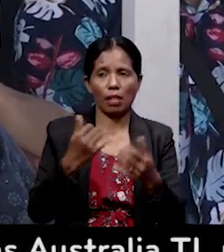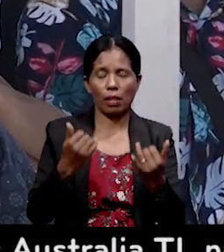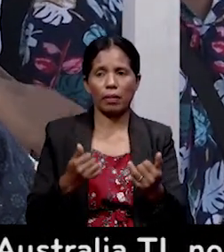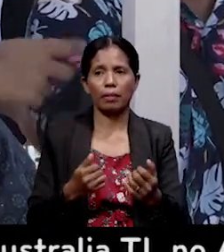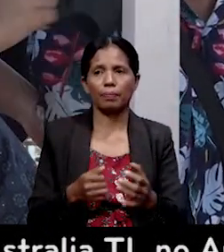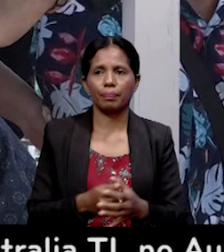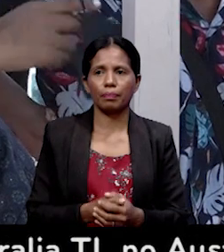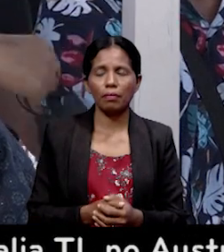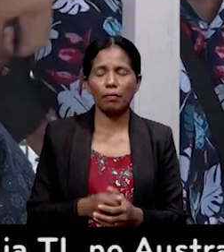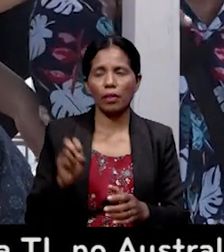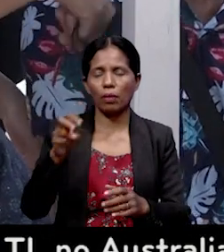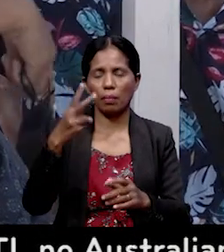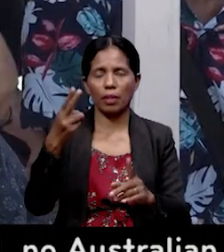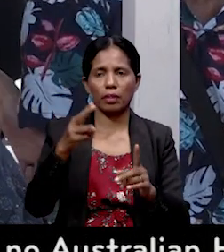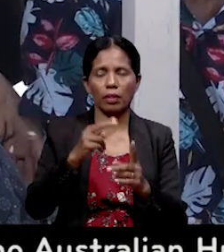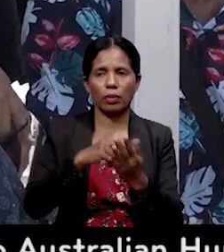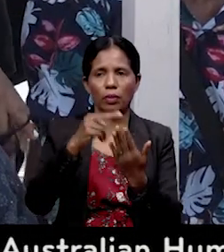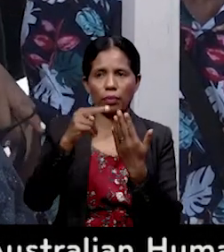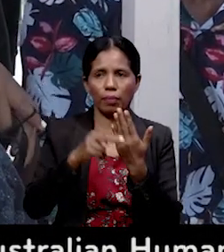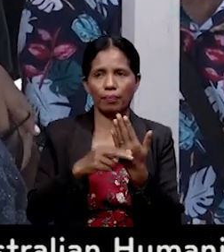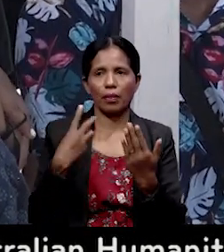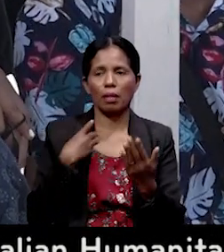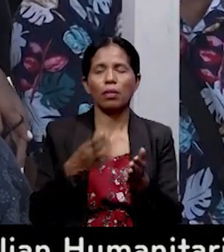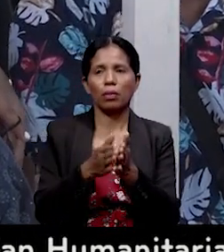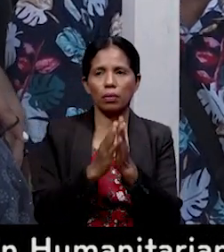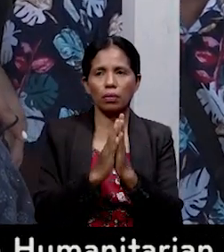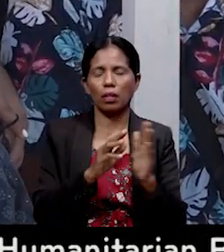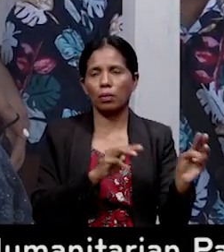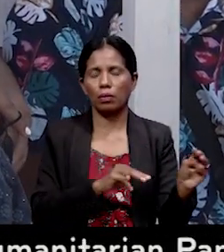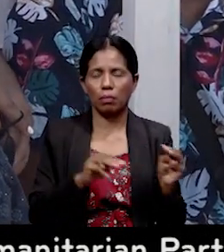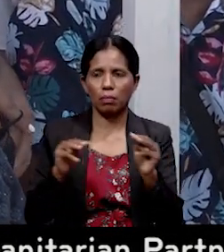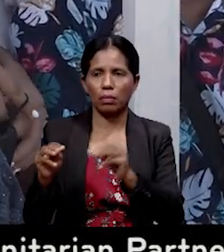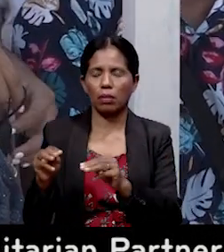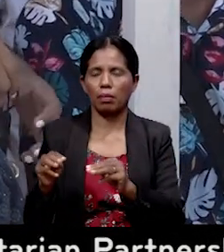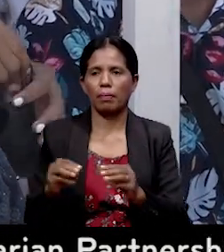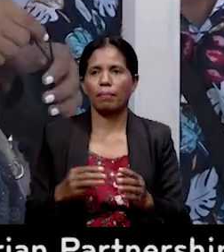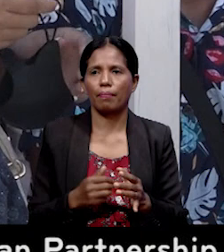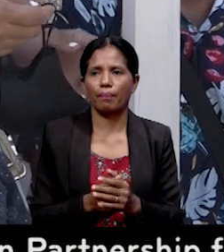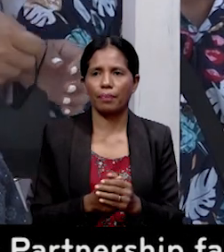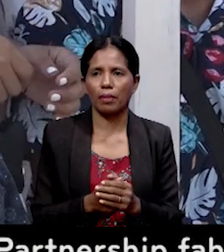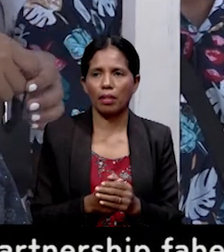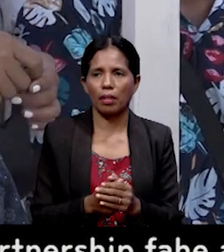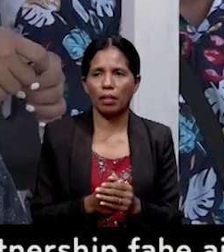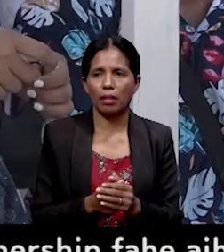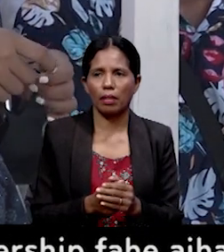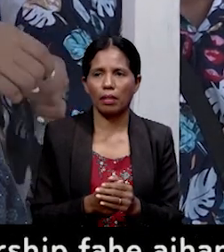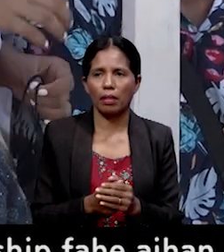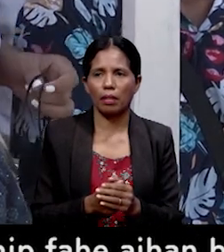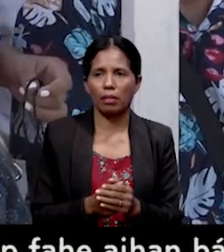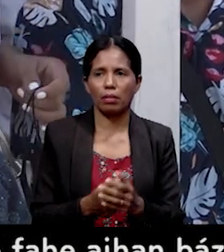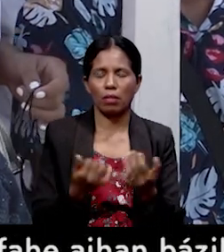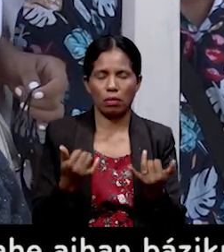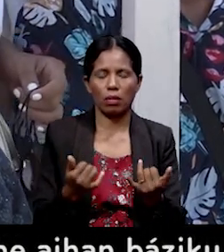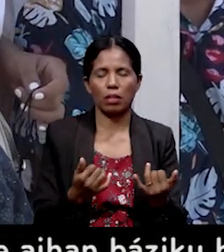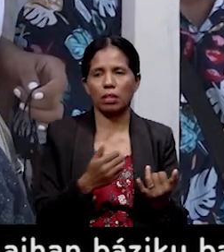no momento 12 de novembro. Luca, a mim custou a tomada para Motael, a monumento Sebastião Gomes, mas até agora será